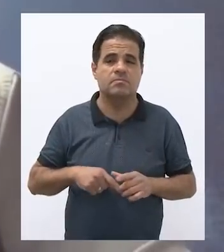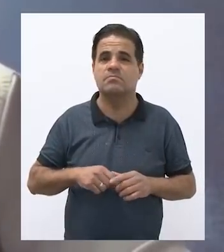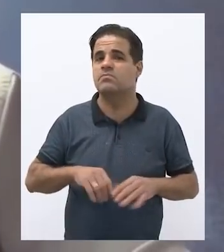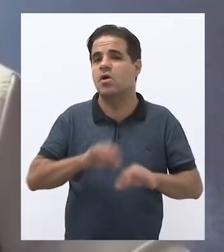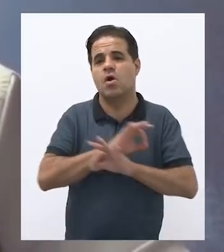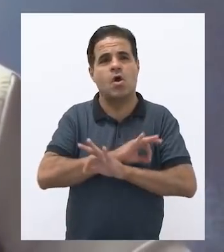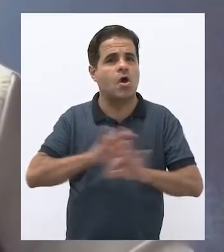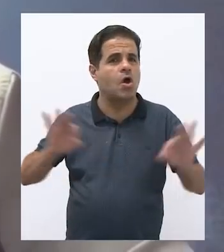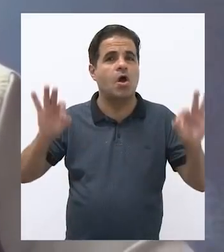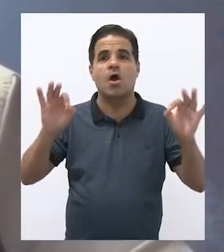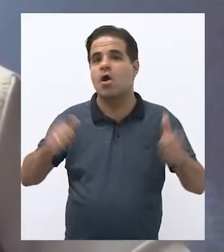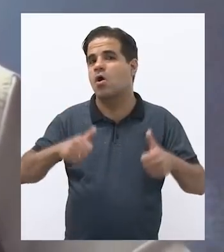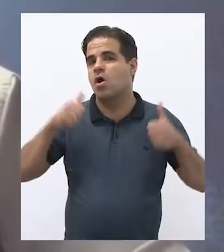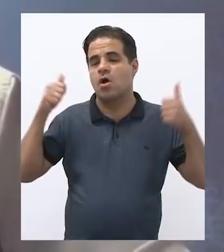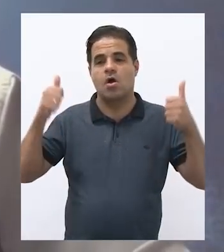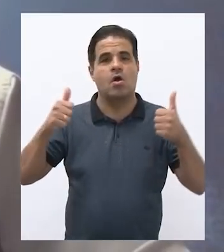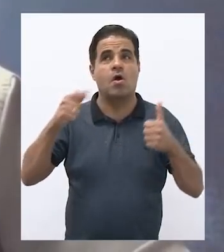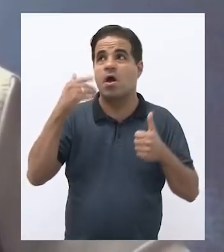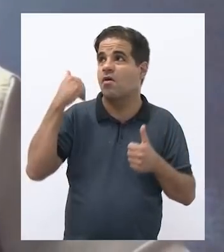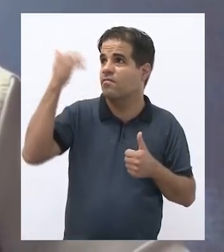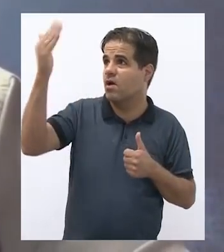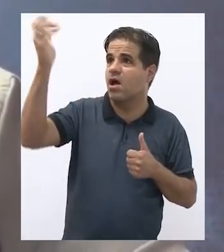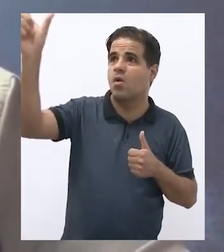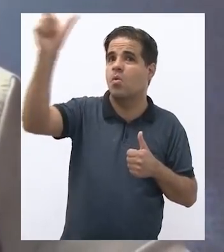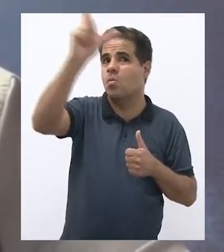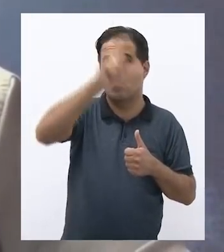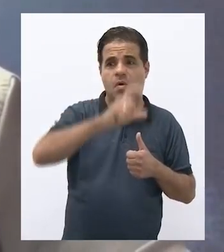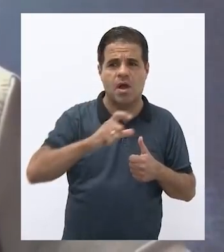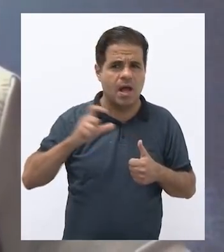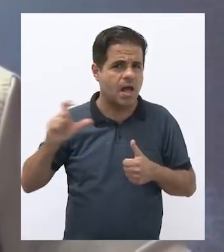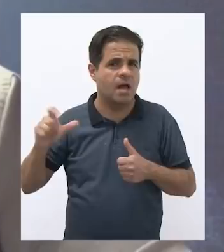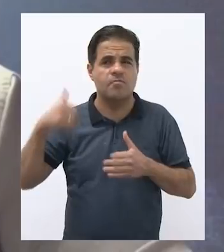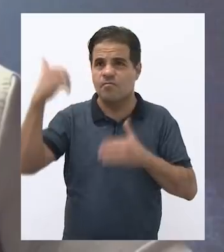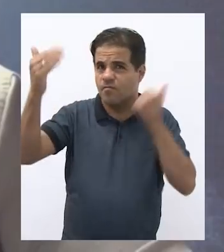rosas dentro da realidade que a gente tem em algumas regiões.